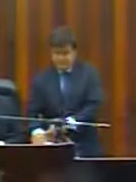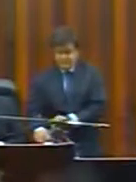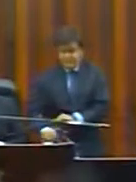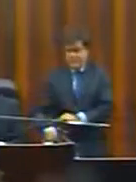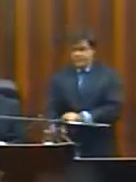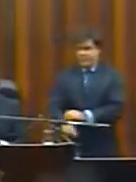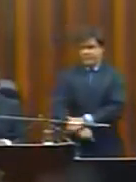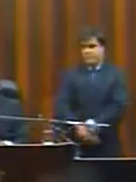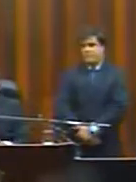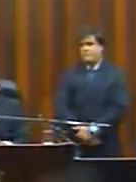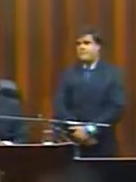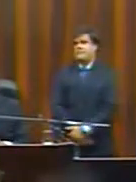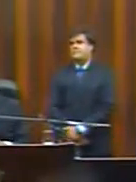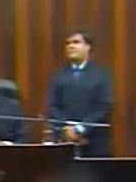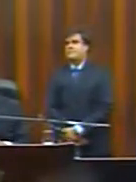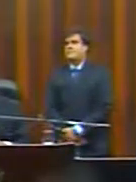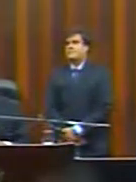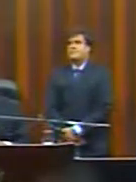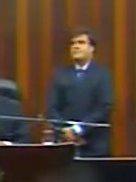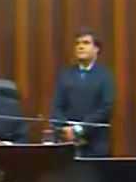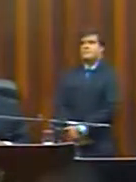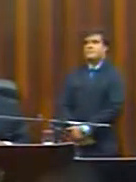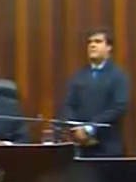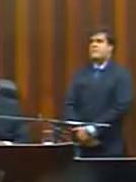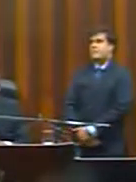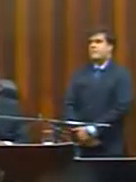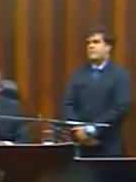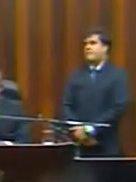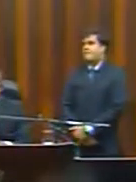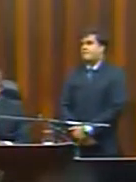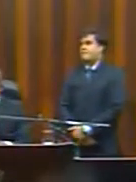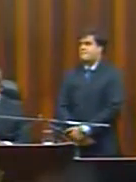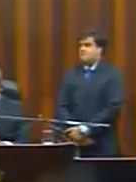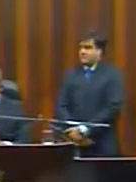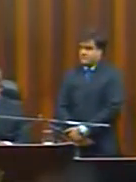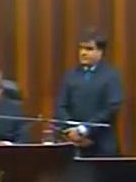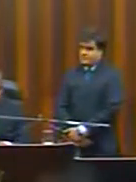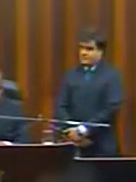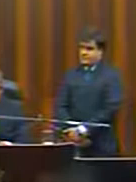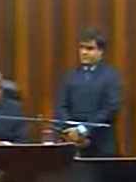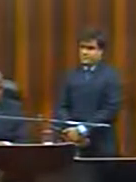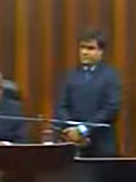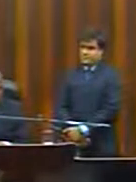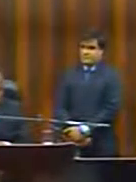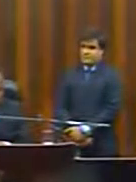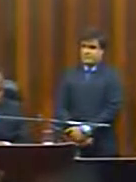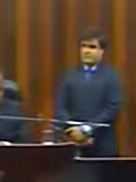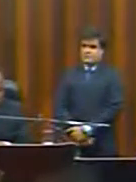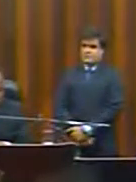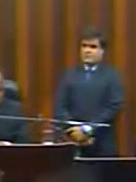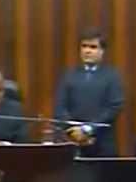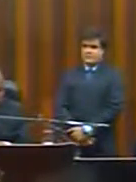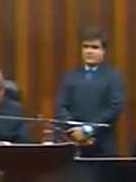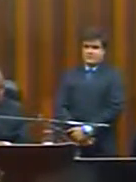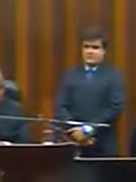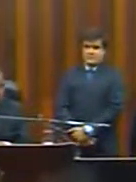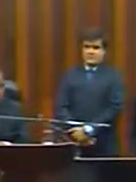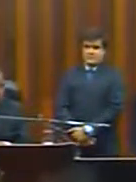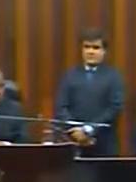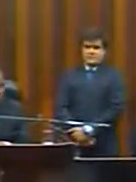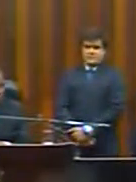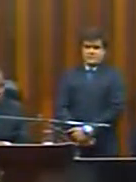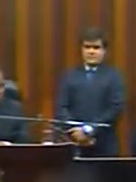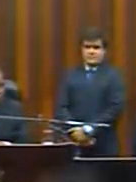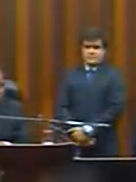Vamos dar início à votação para o segundo secretário. Qual dos nobres vereadores irá se candidatar ao cargo?